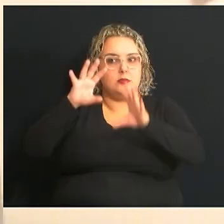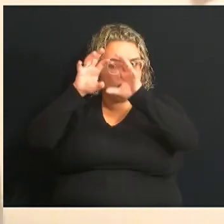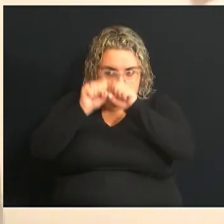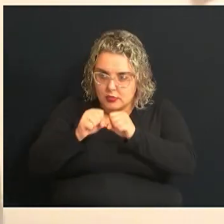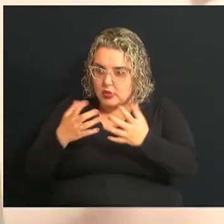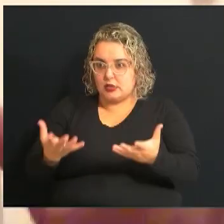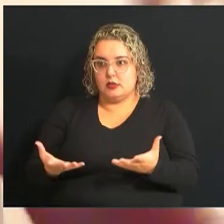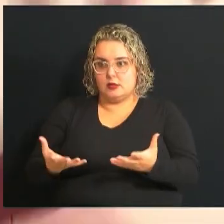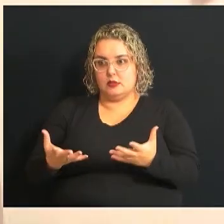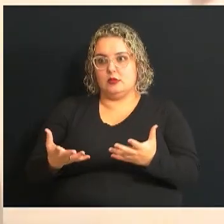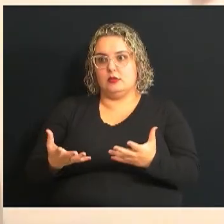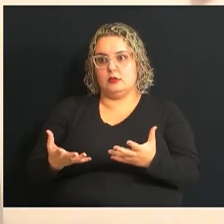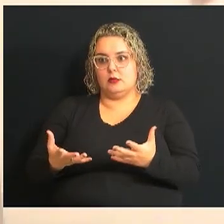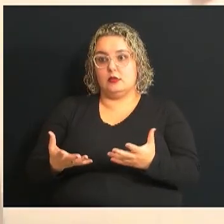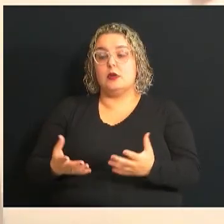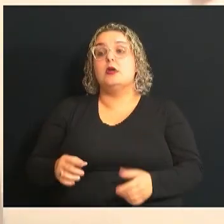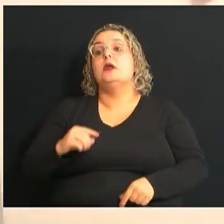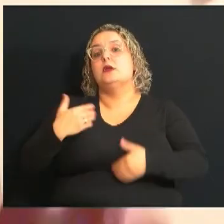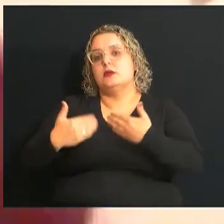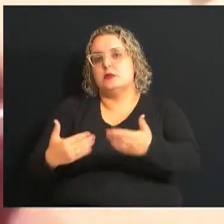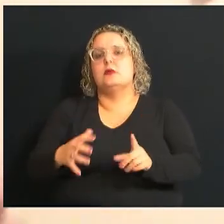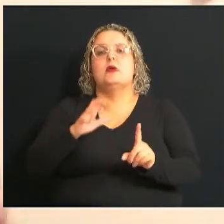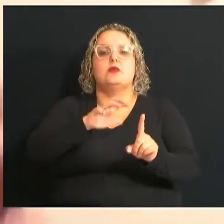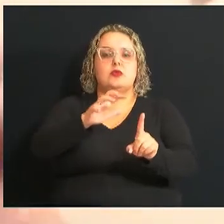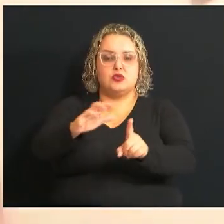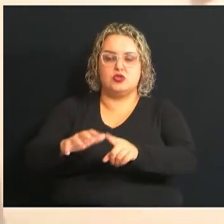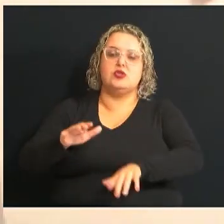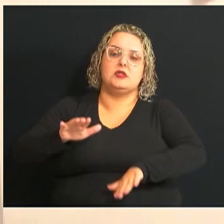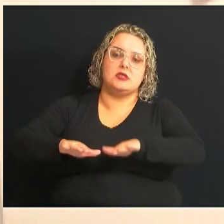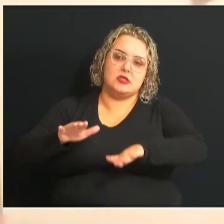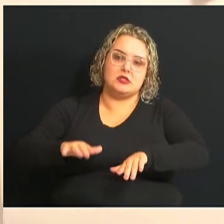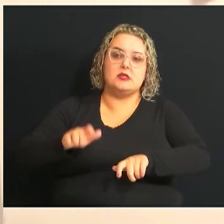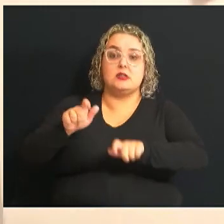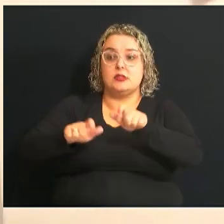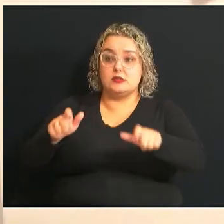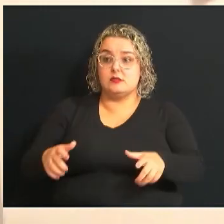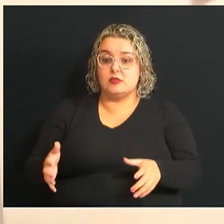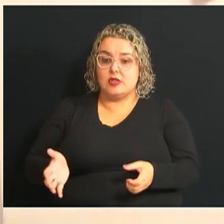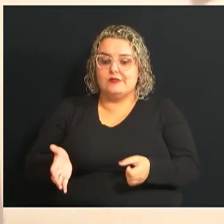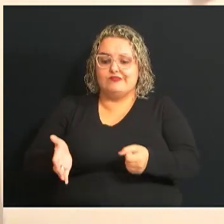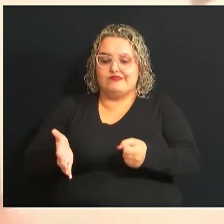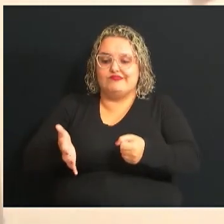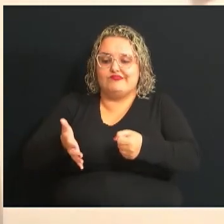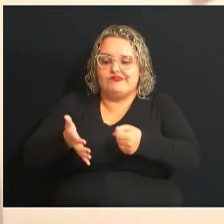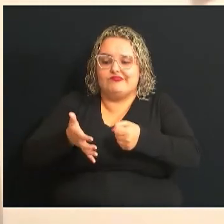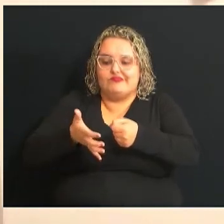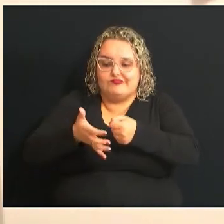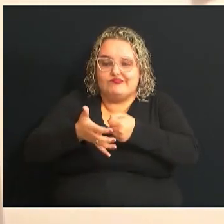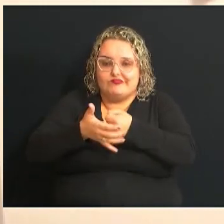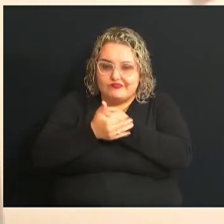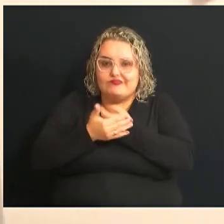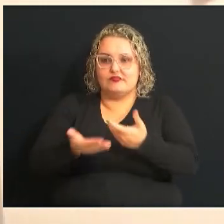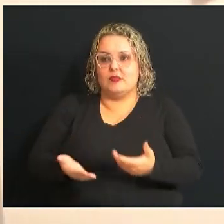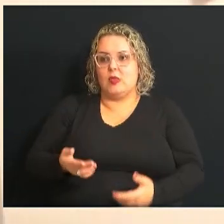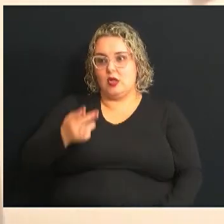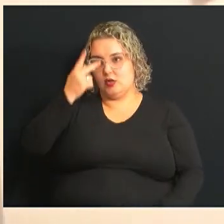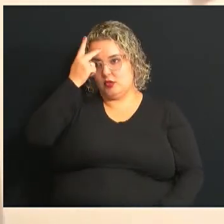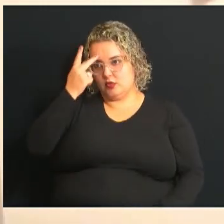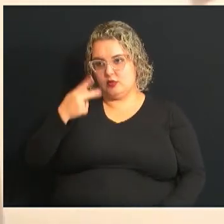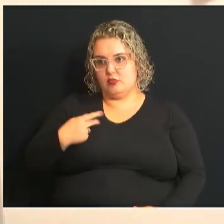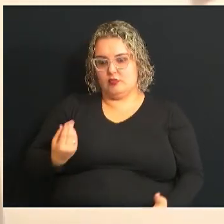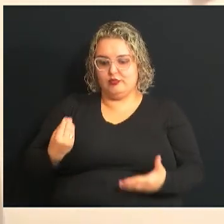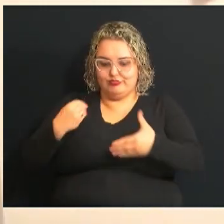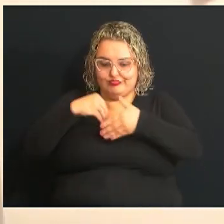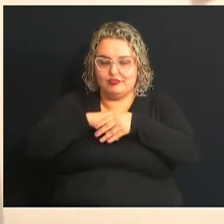né? Isso vai impactando e muita gente vai se fechando, assim, né? No seu próprio casulo. E passar